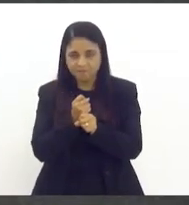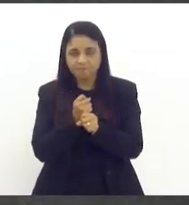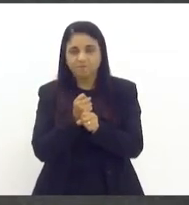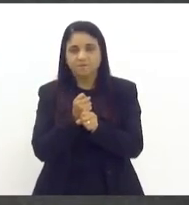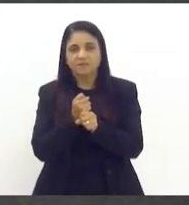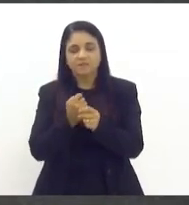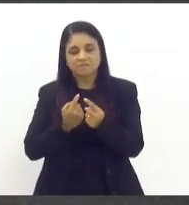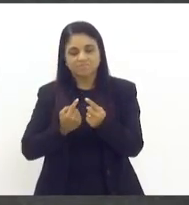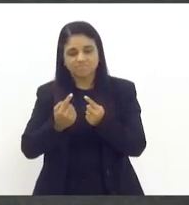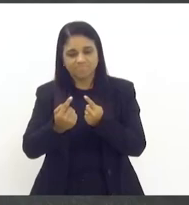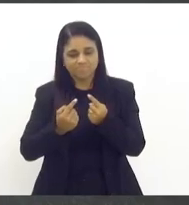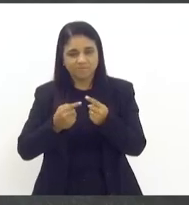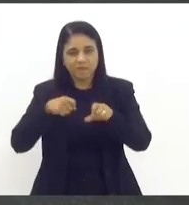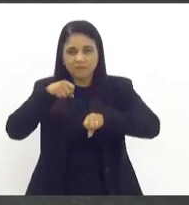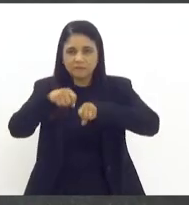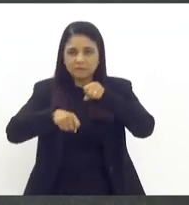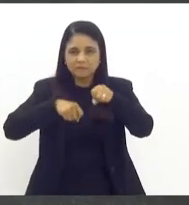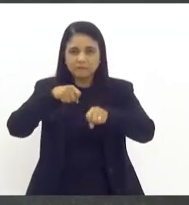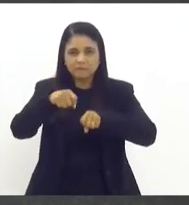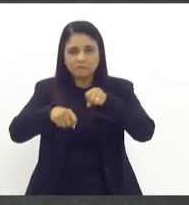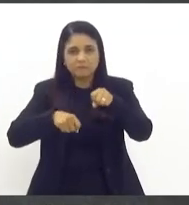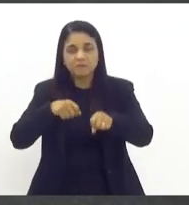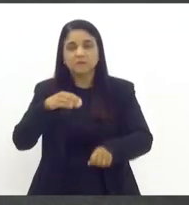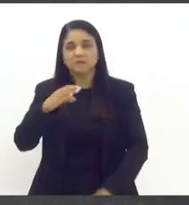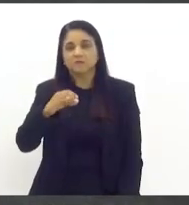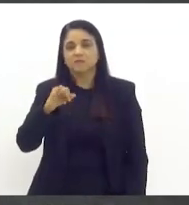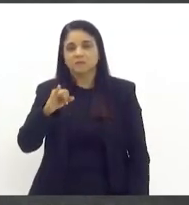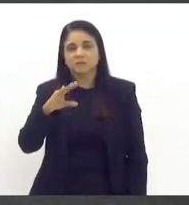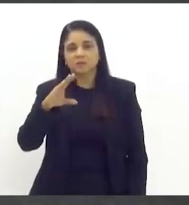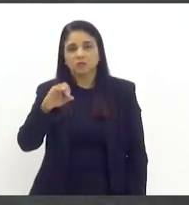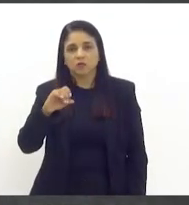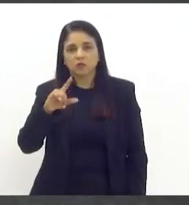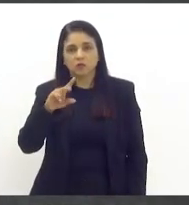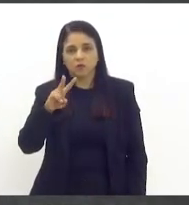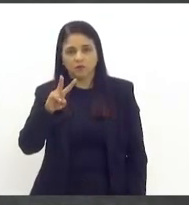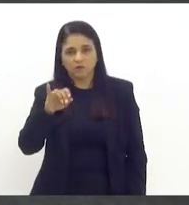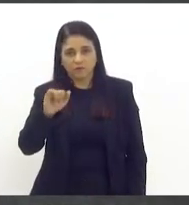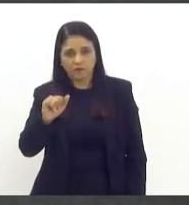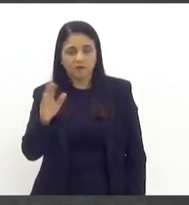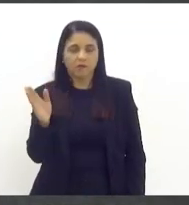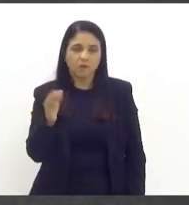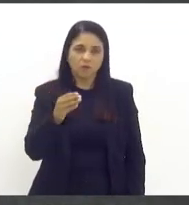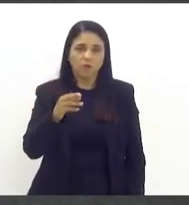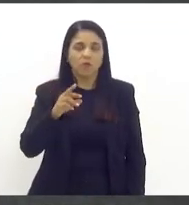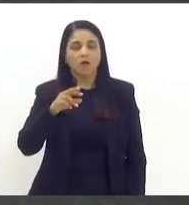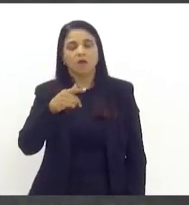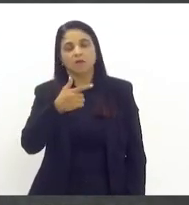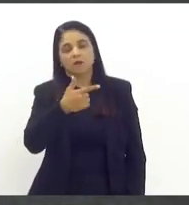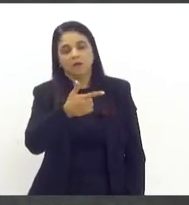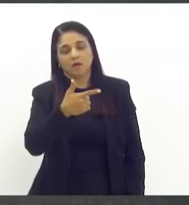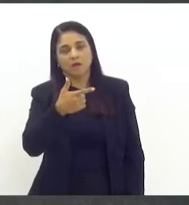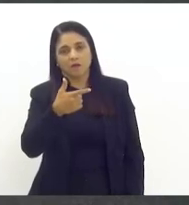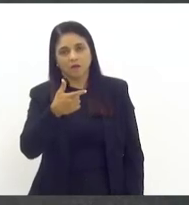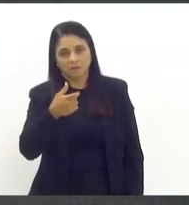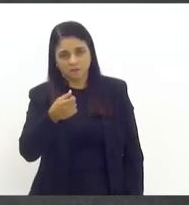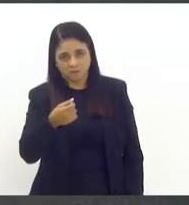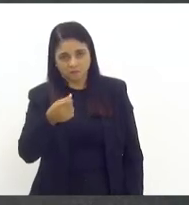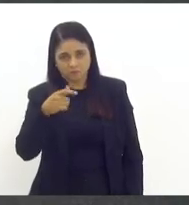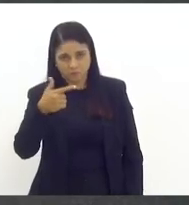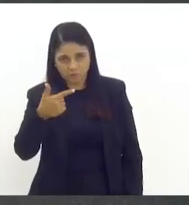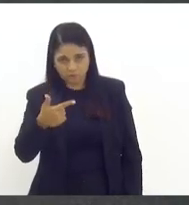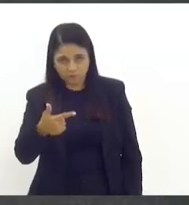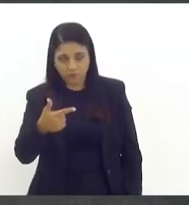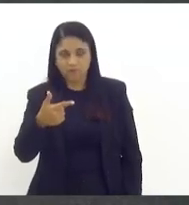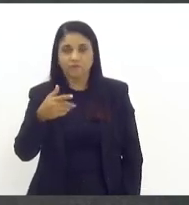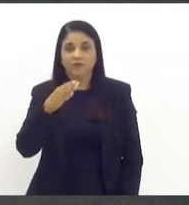ciclovia ciclofaixa com sinalização né rj-102 na ligação entre os municípios Cabo Frio Búzios a gente